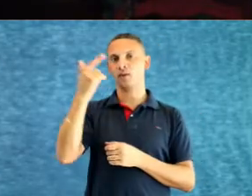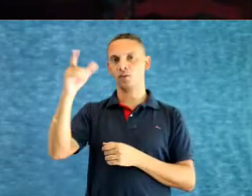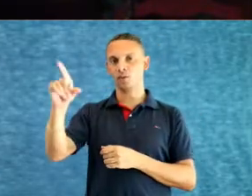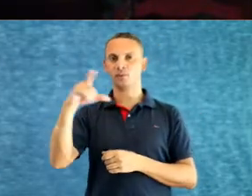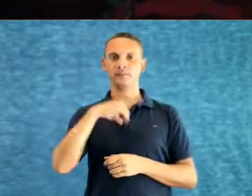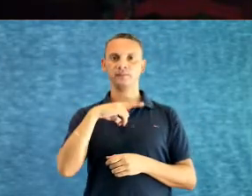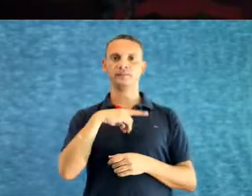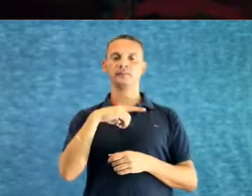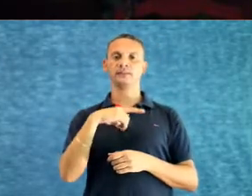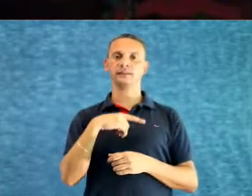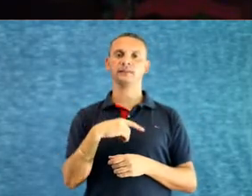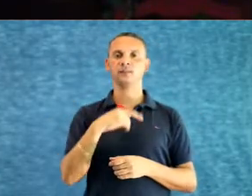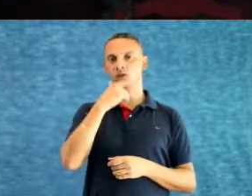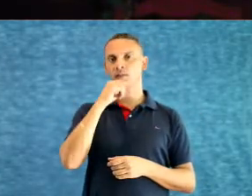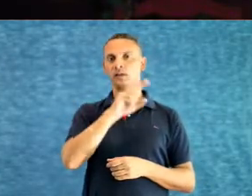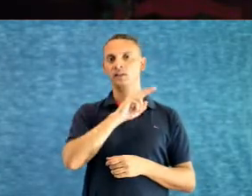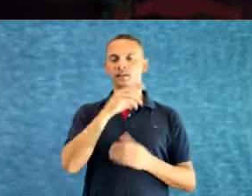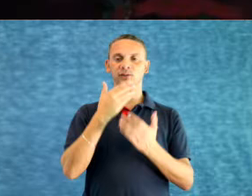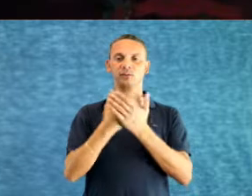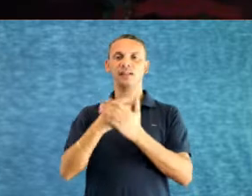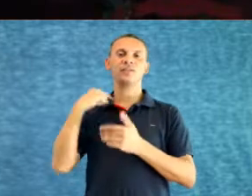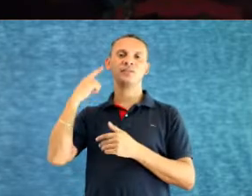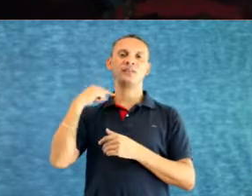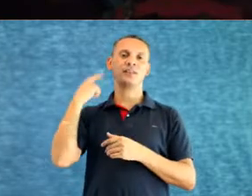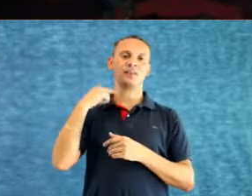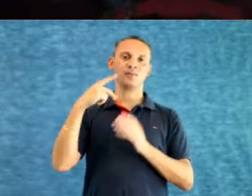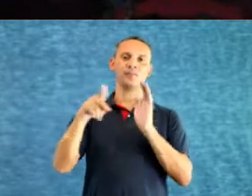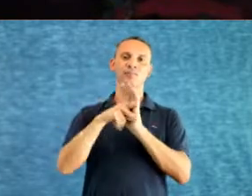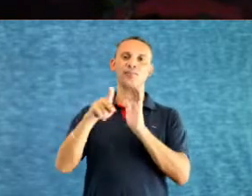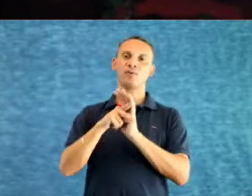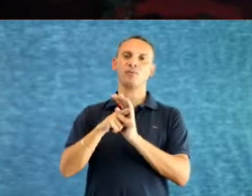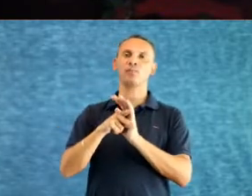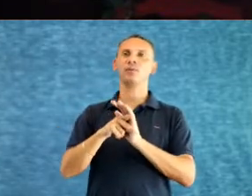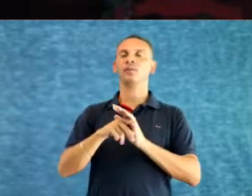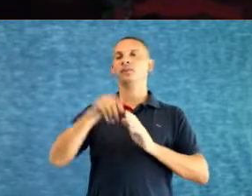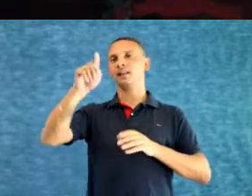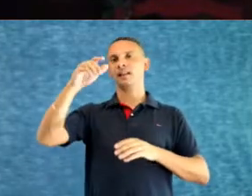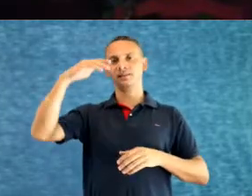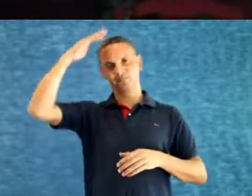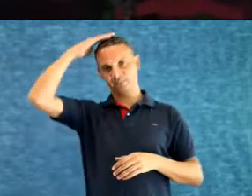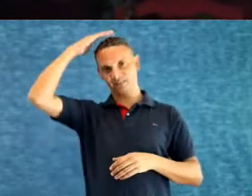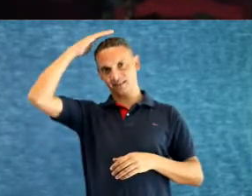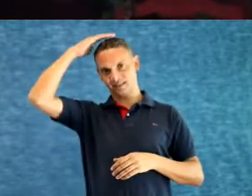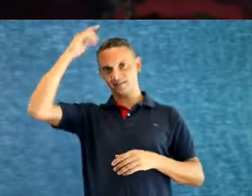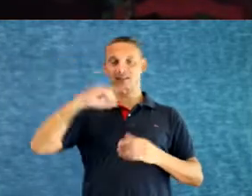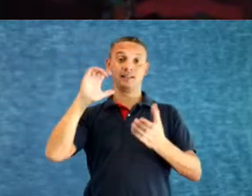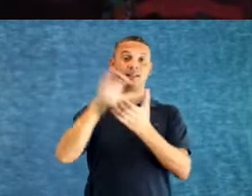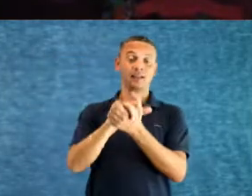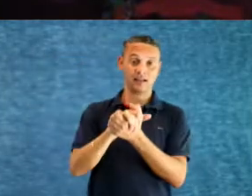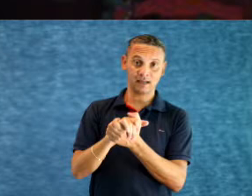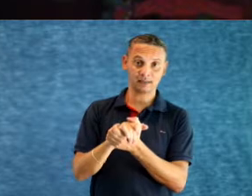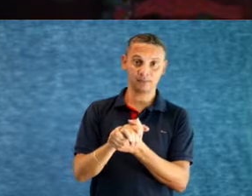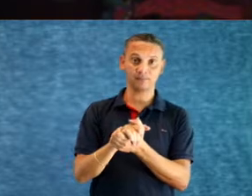Rio de Janeiro. Agora, tenho notícias que ela teve escola para meninas, tanto em Recife, mas escola em sua casa.